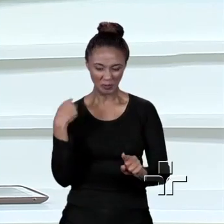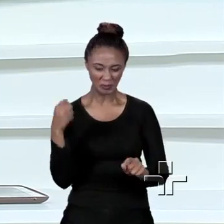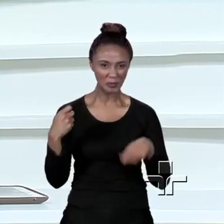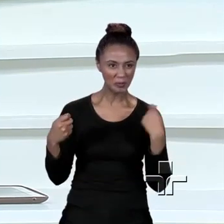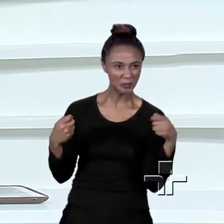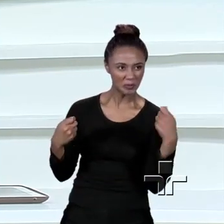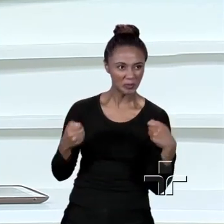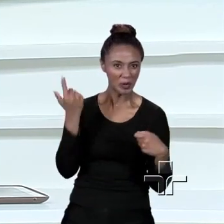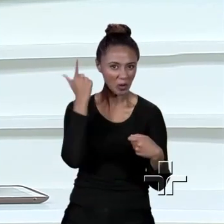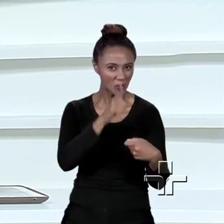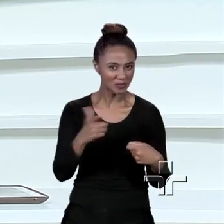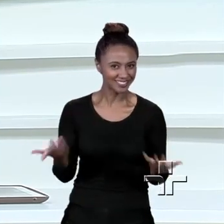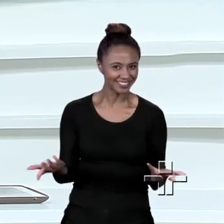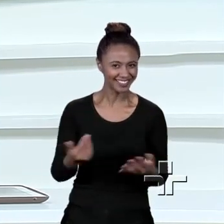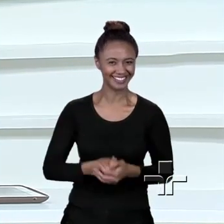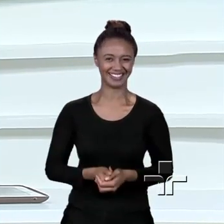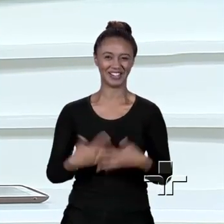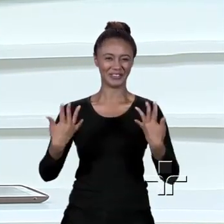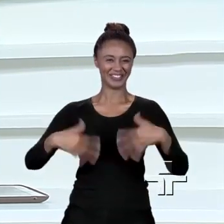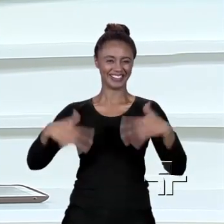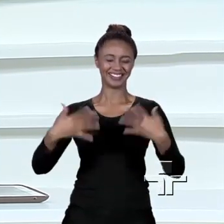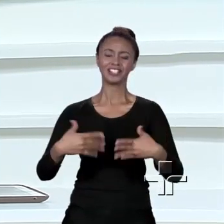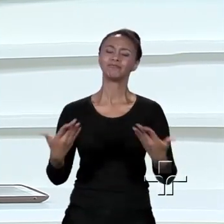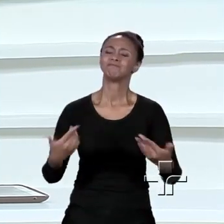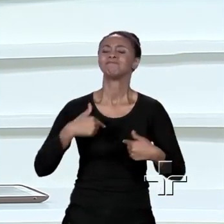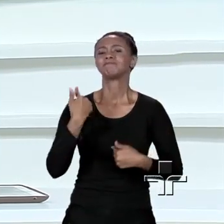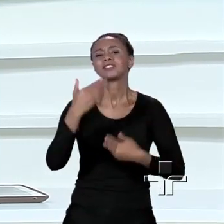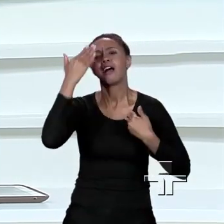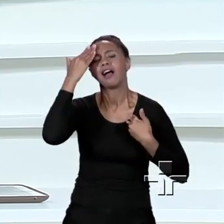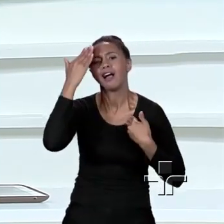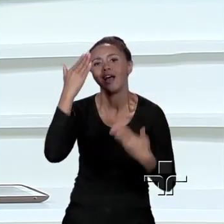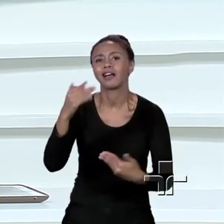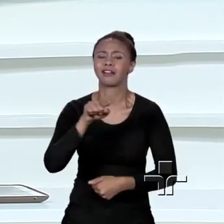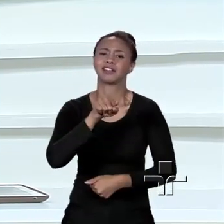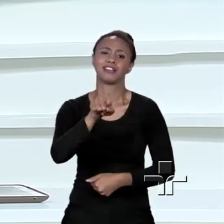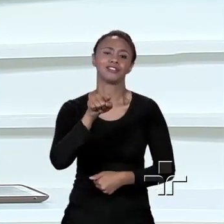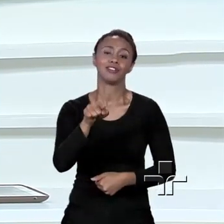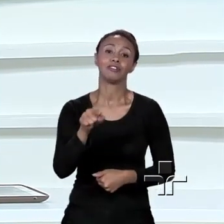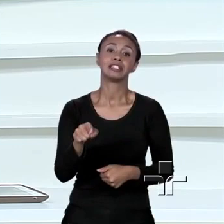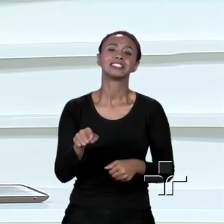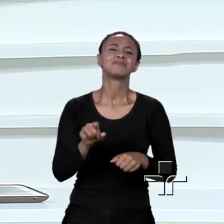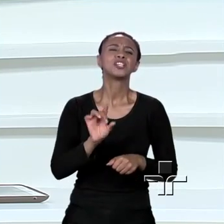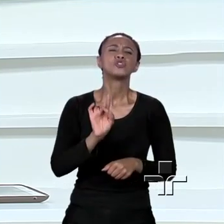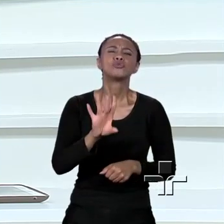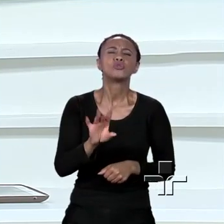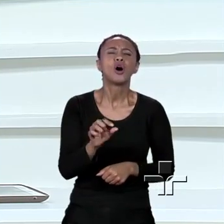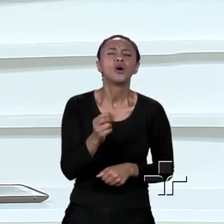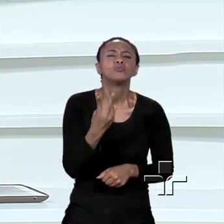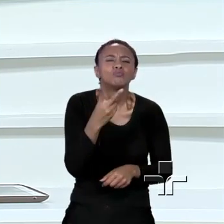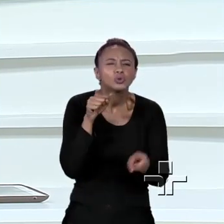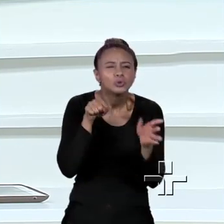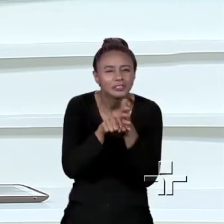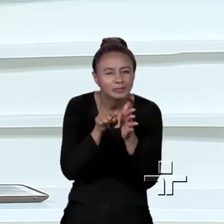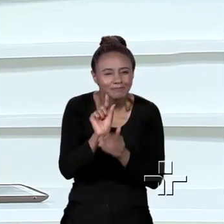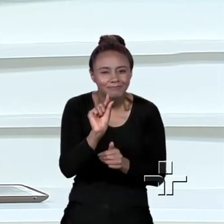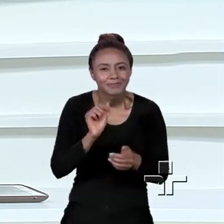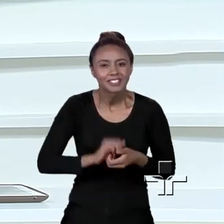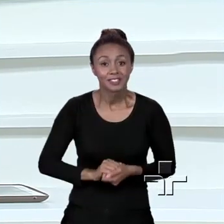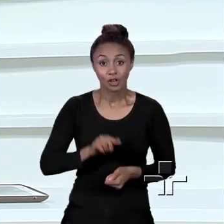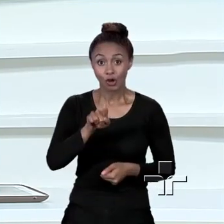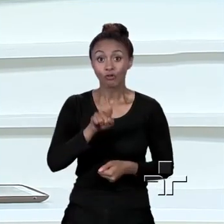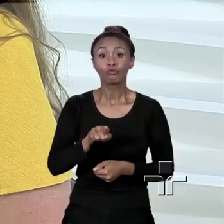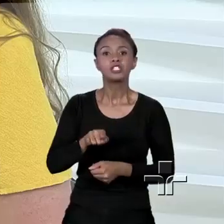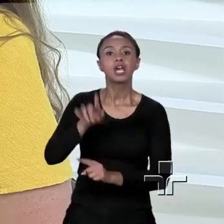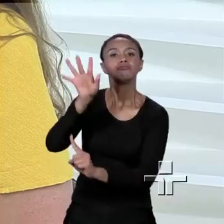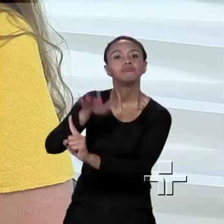ficamos muito satisfeitos e agradecemos muitíssimo. A gente só queria mais 2 perguntinhas. A senhora tem um ídolo?